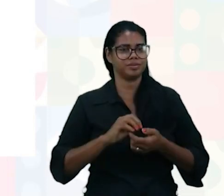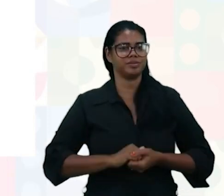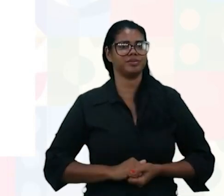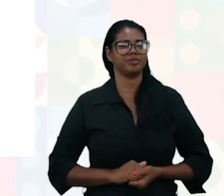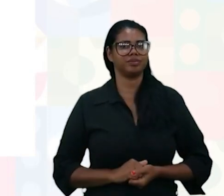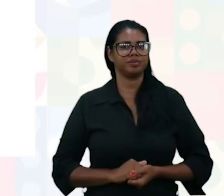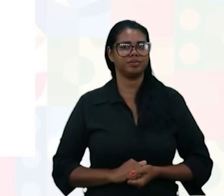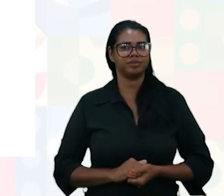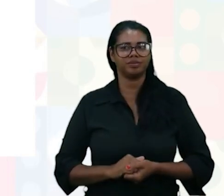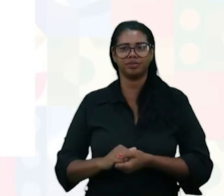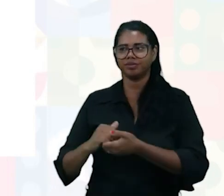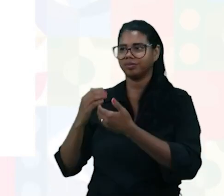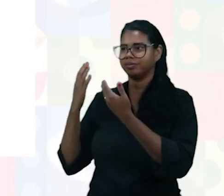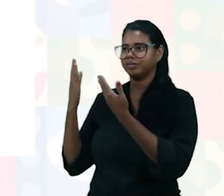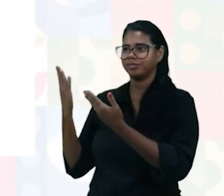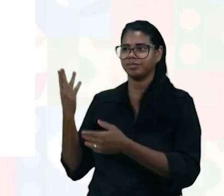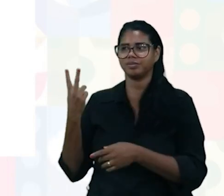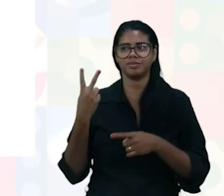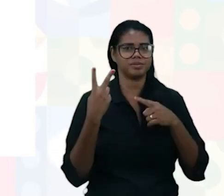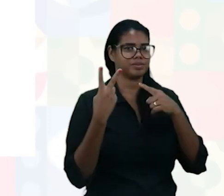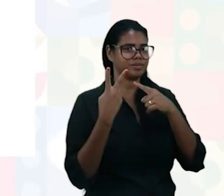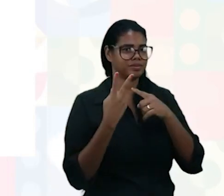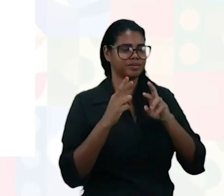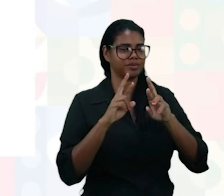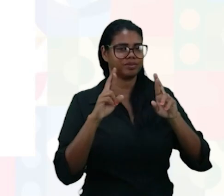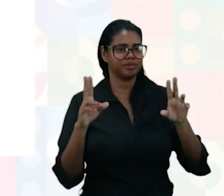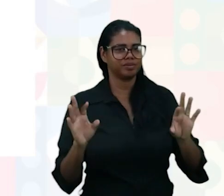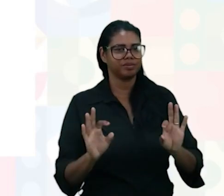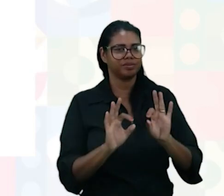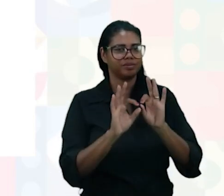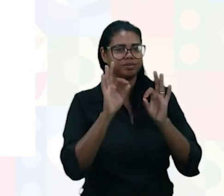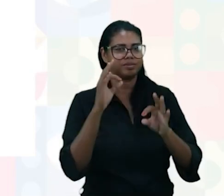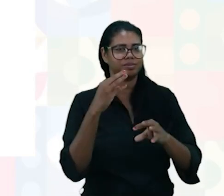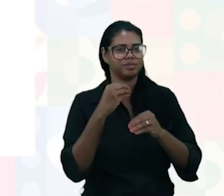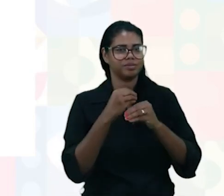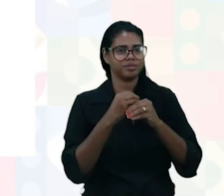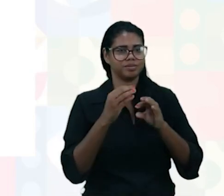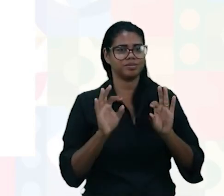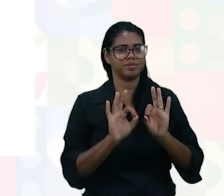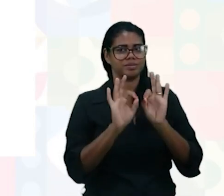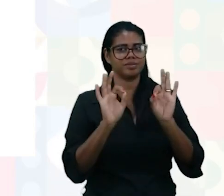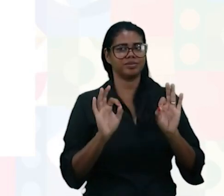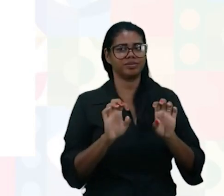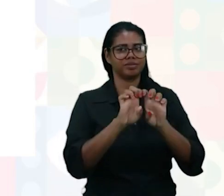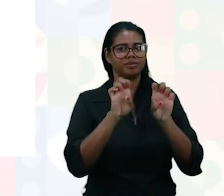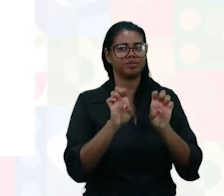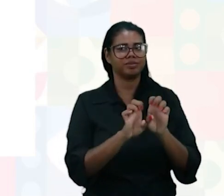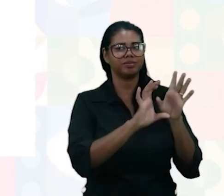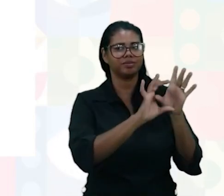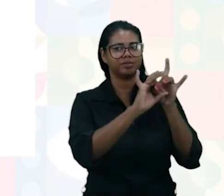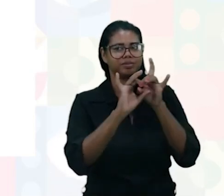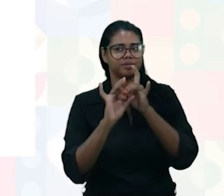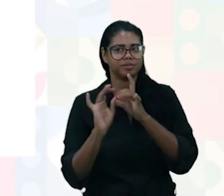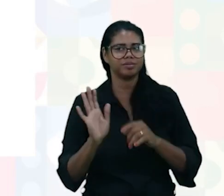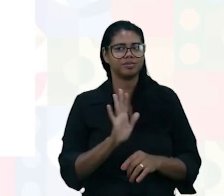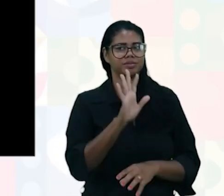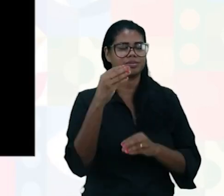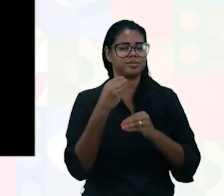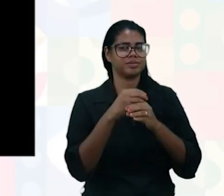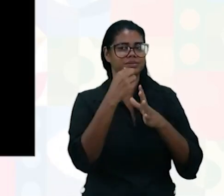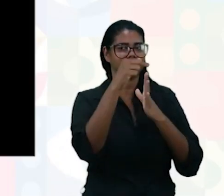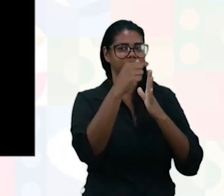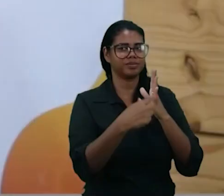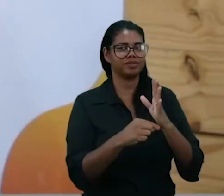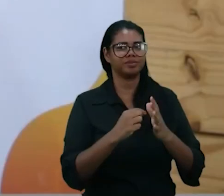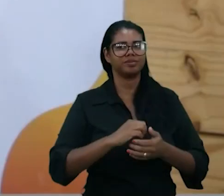nesse caso, os dois pontos fazem a junção, a síntese desses dois assuntos na anotação, na classificação,